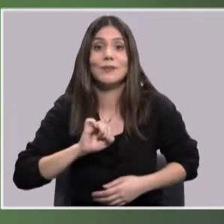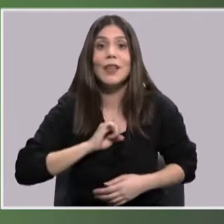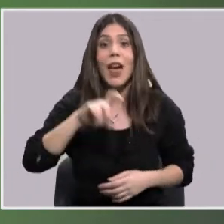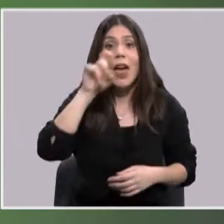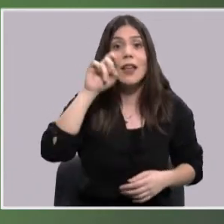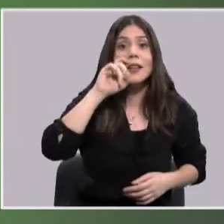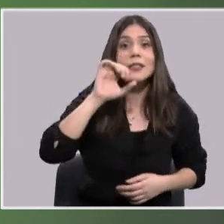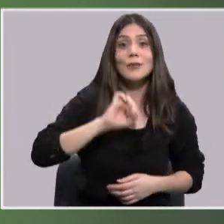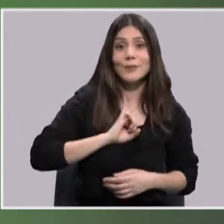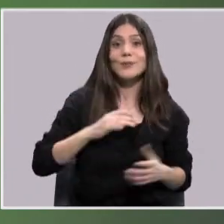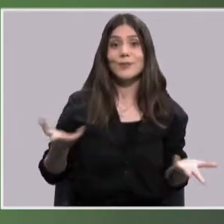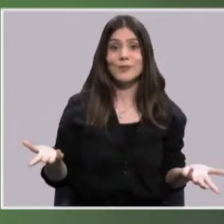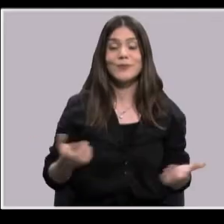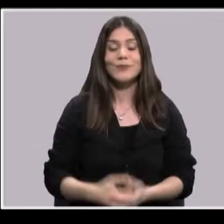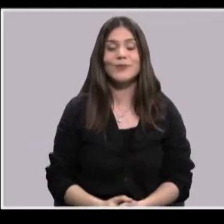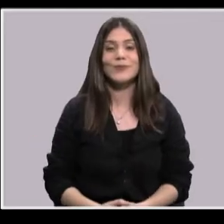minhas convicções fictícias.